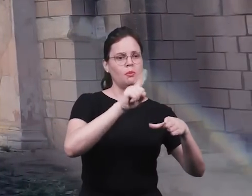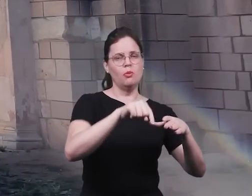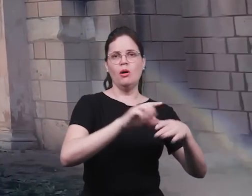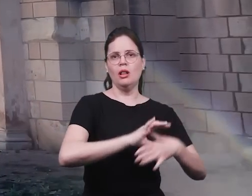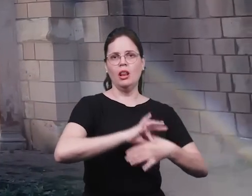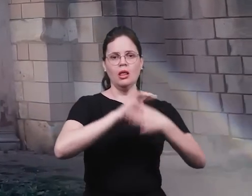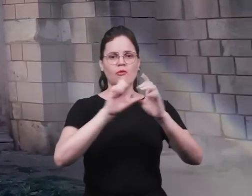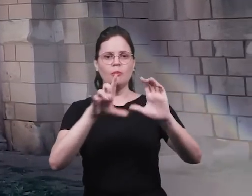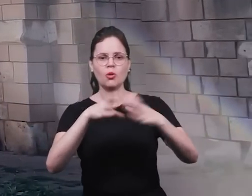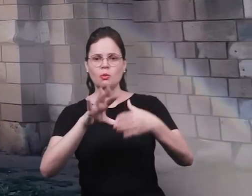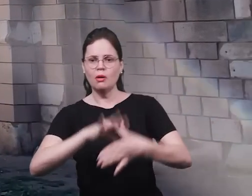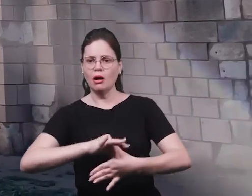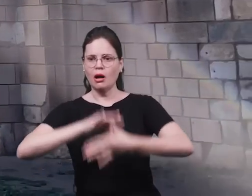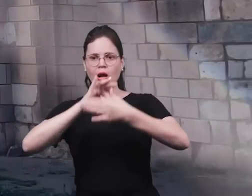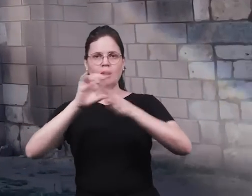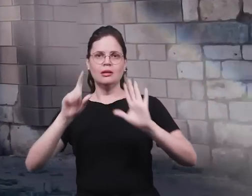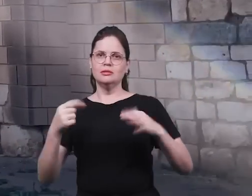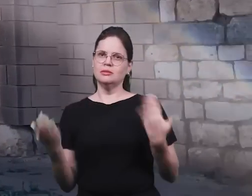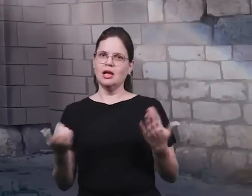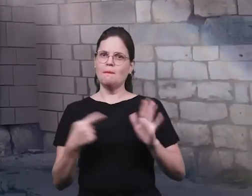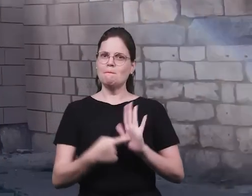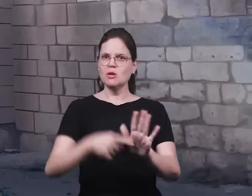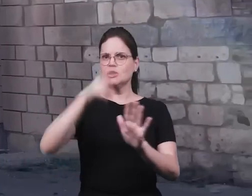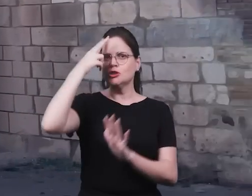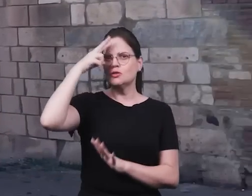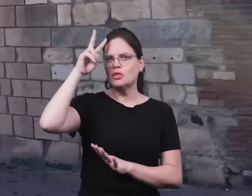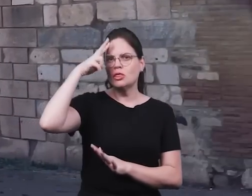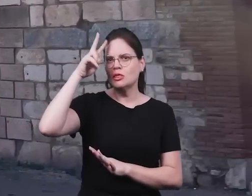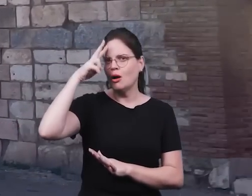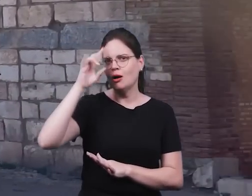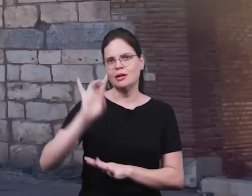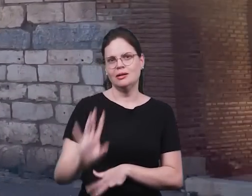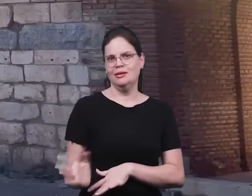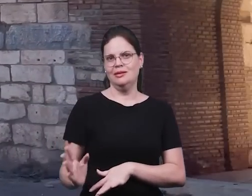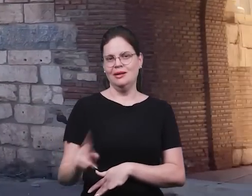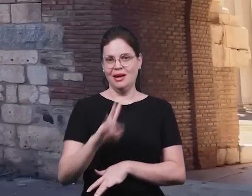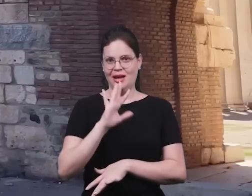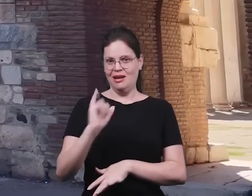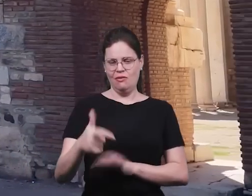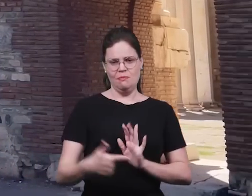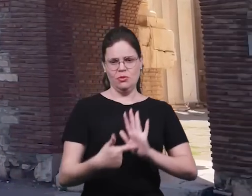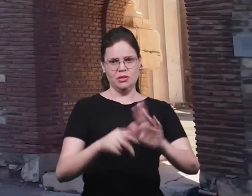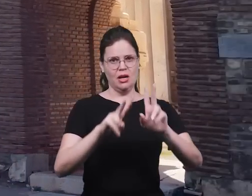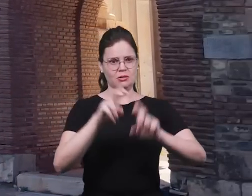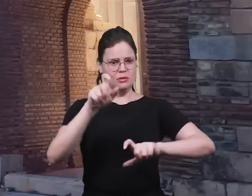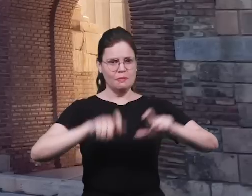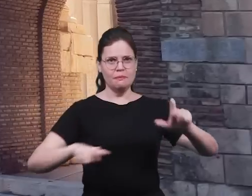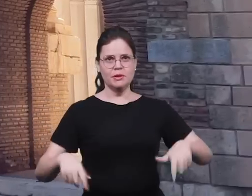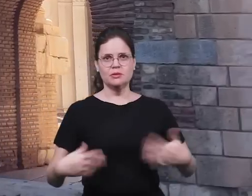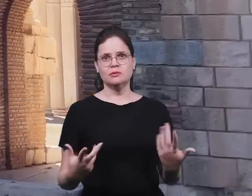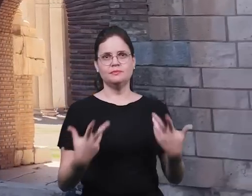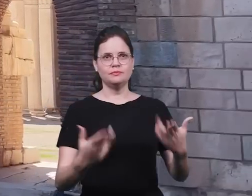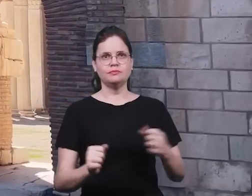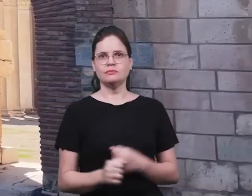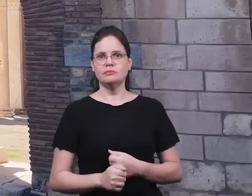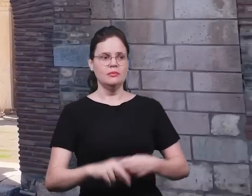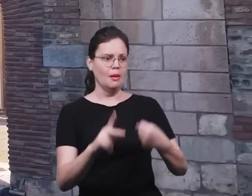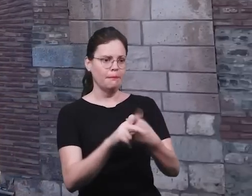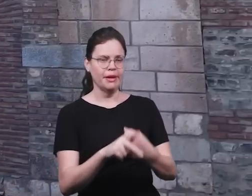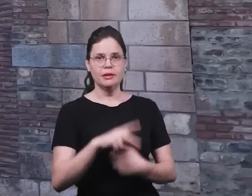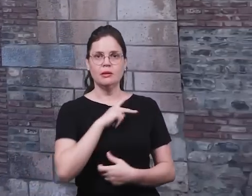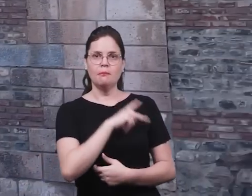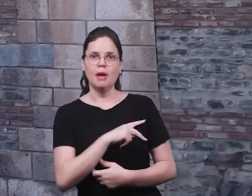aqui. Então você vai lá e você vai falar a respeito de homens notáveis, por exemplo, caso de Pedro, caso de Paulo, mas